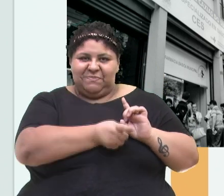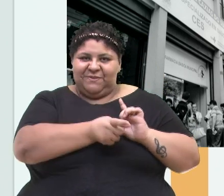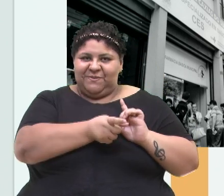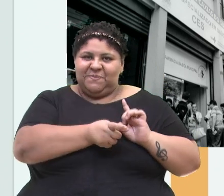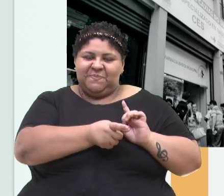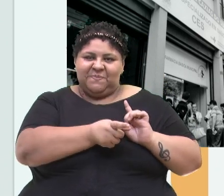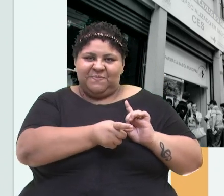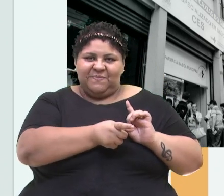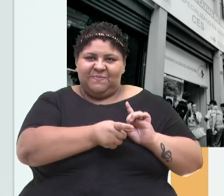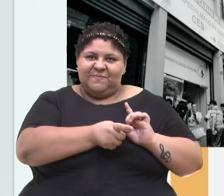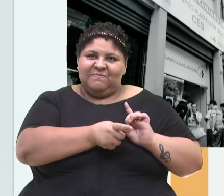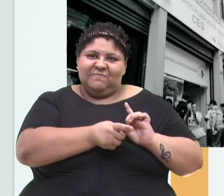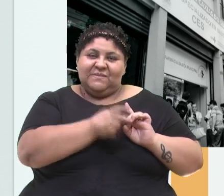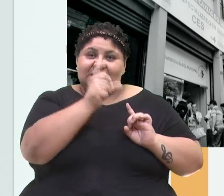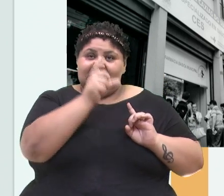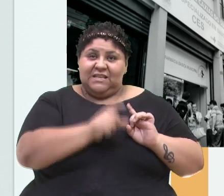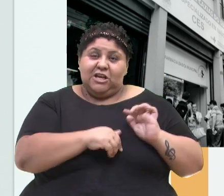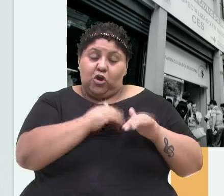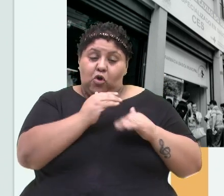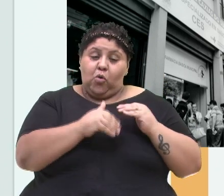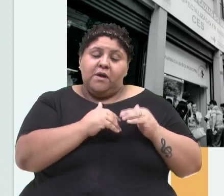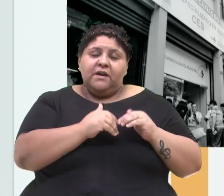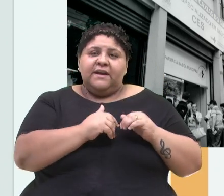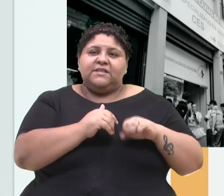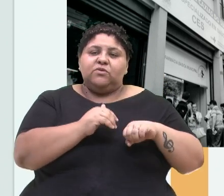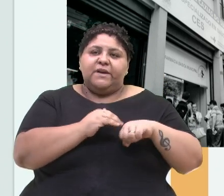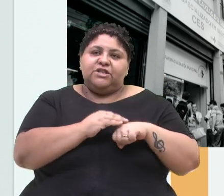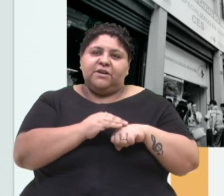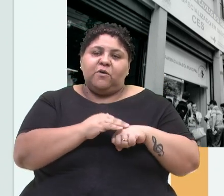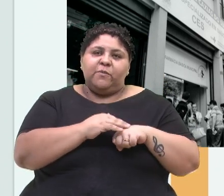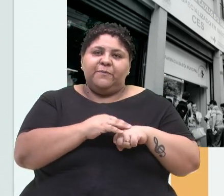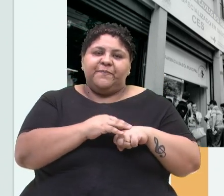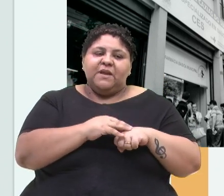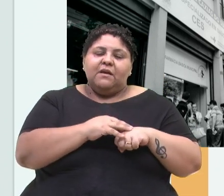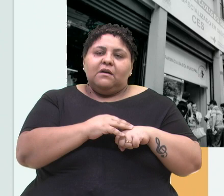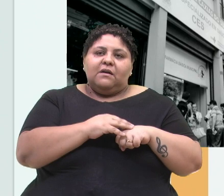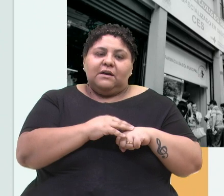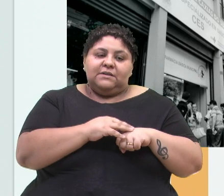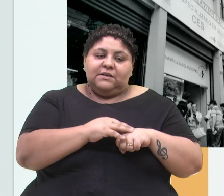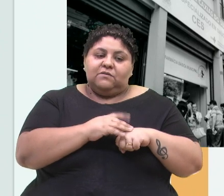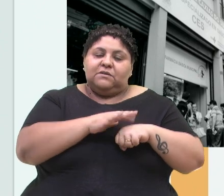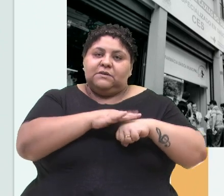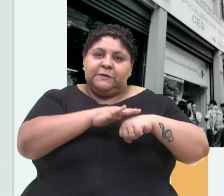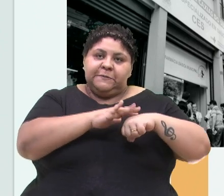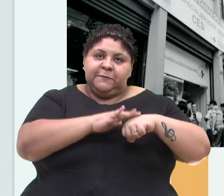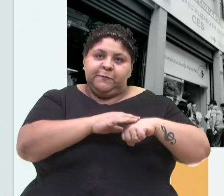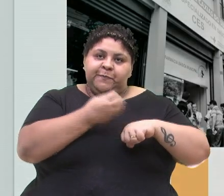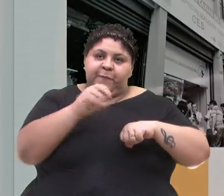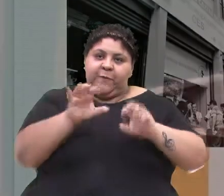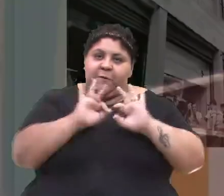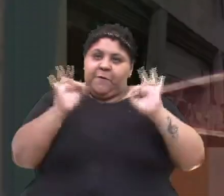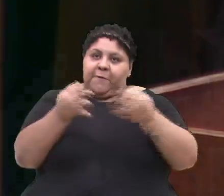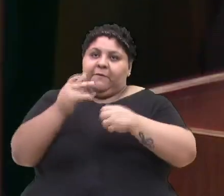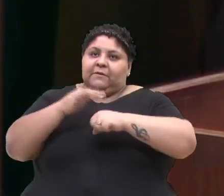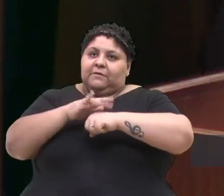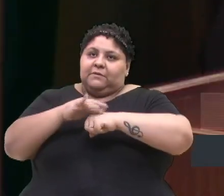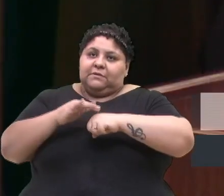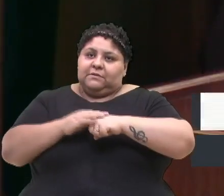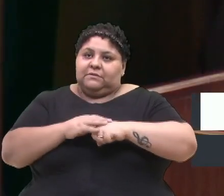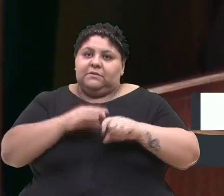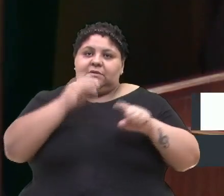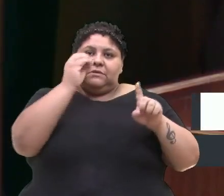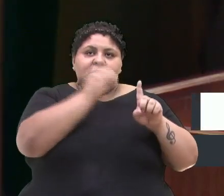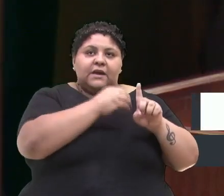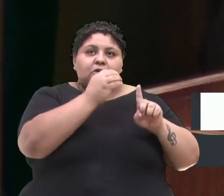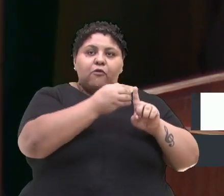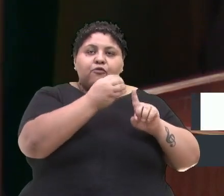Uma pessoa, quando está doente, ou quando tem um familiar doente, ela fica vulnerável. Então,